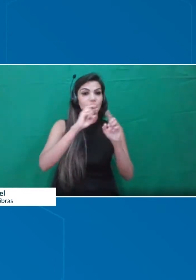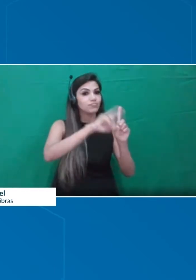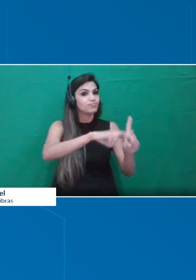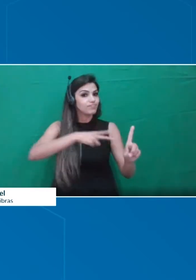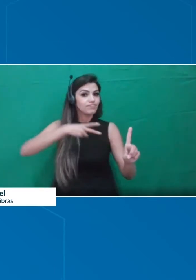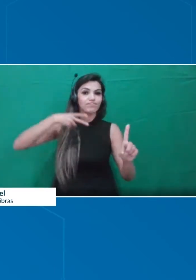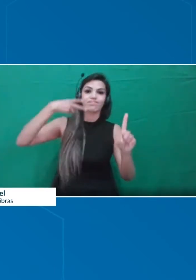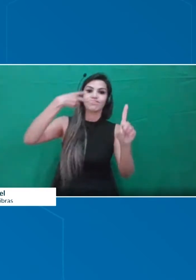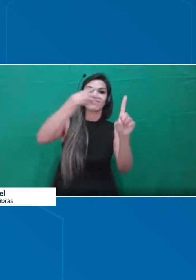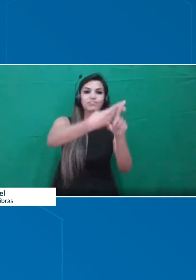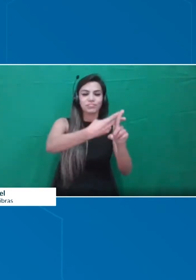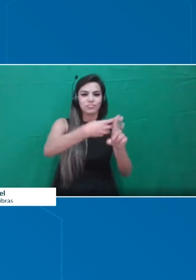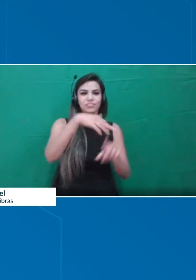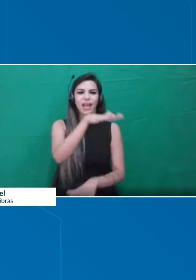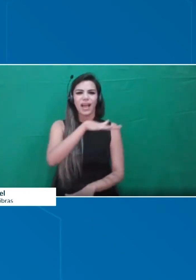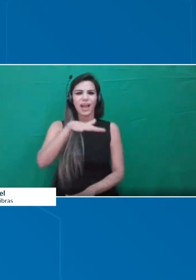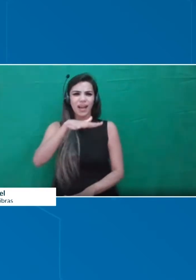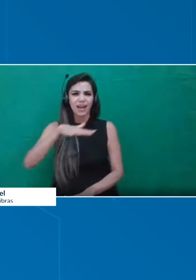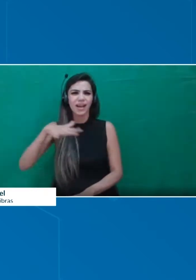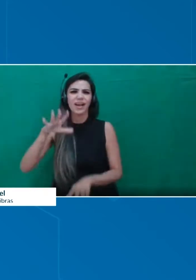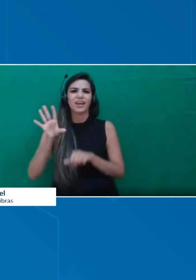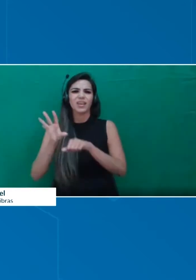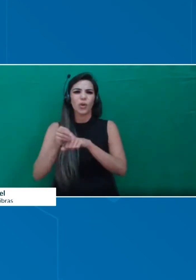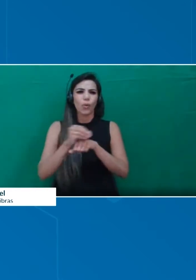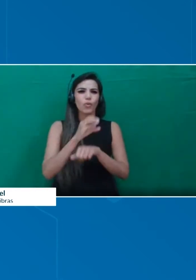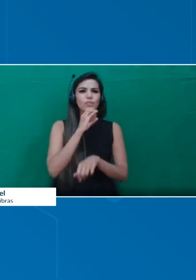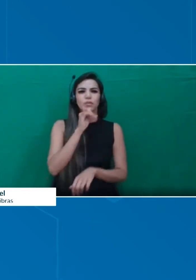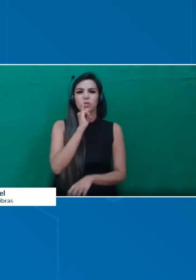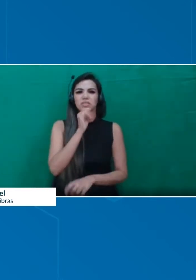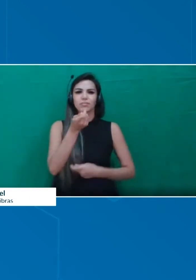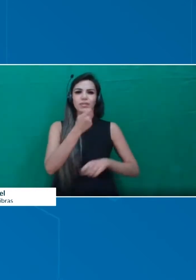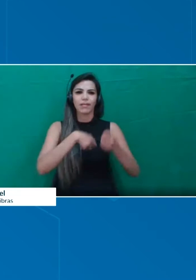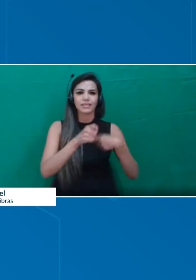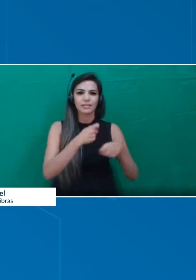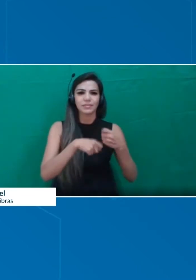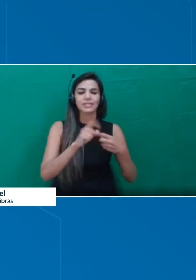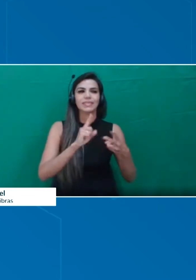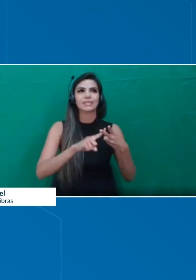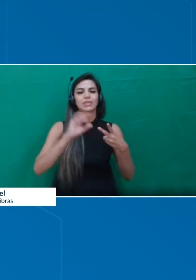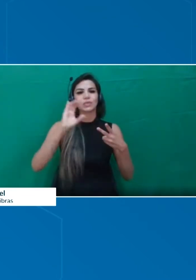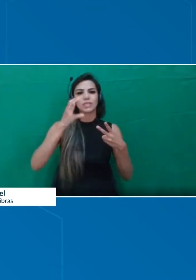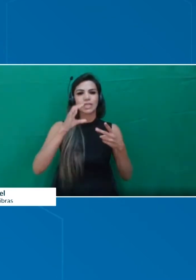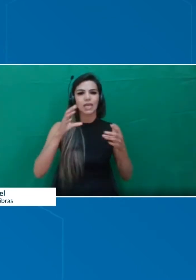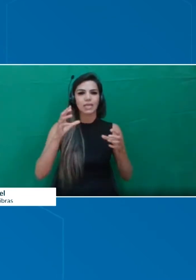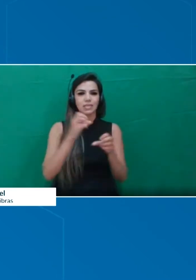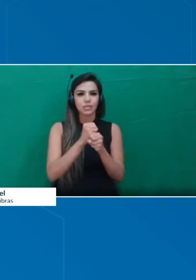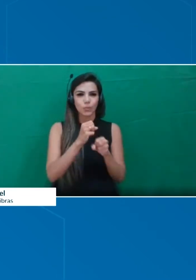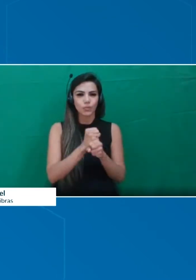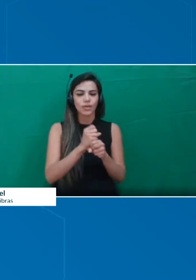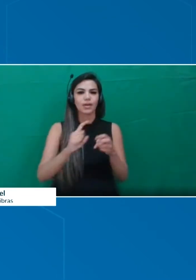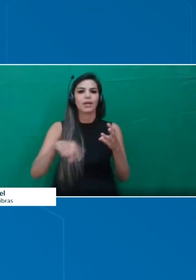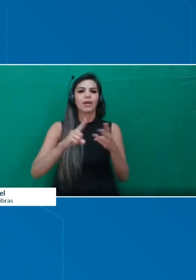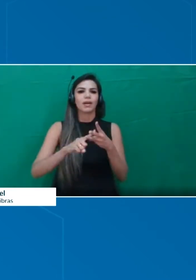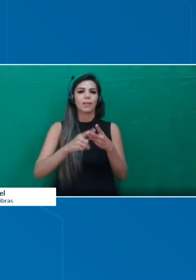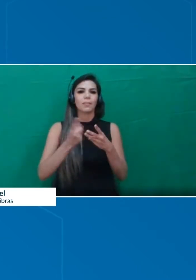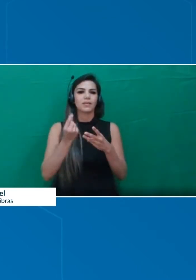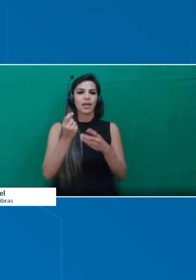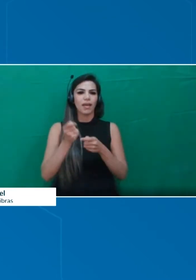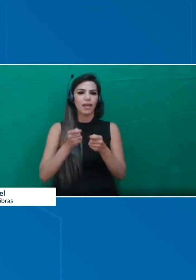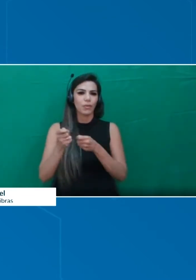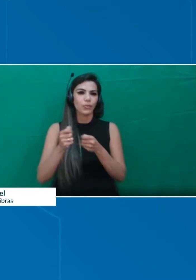conhecimento inteiras, como, por exemplo, administração, ciências contábeis,